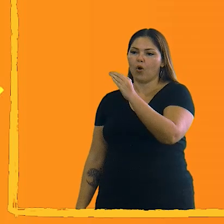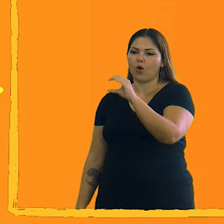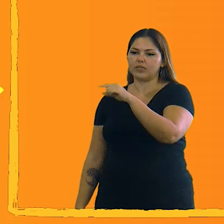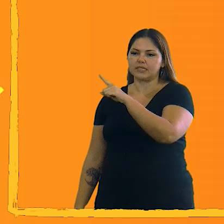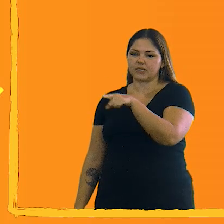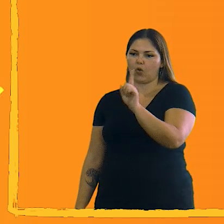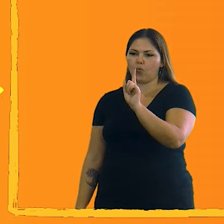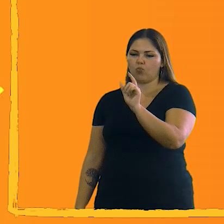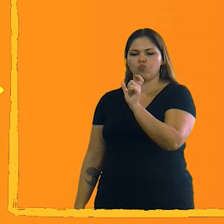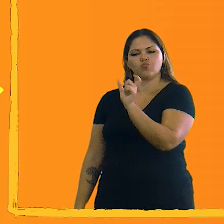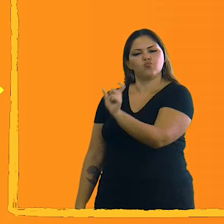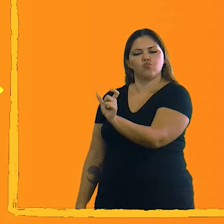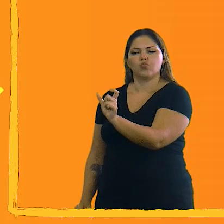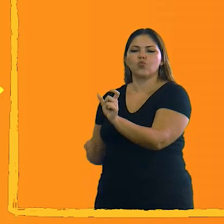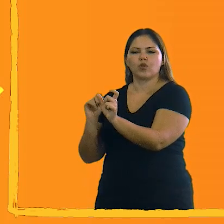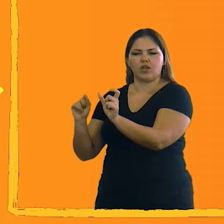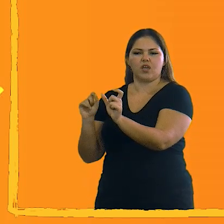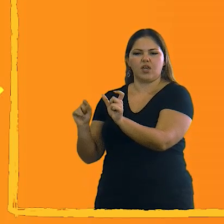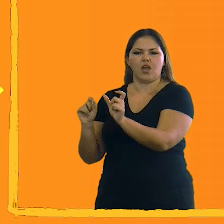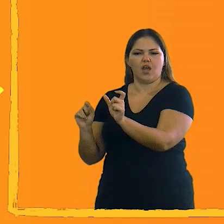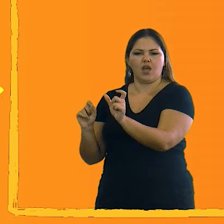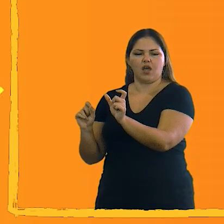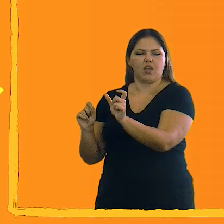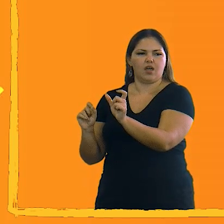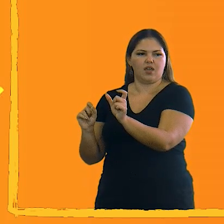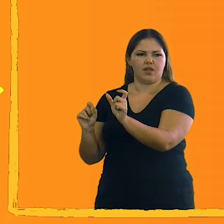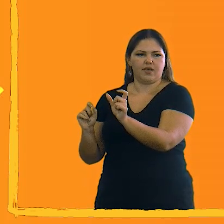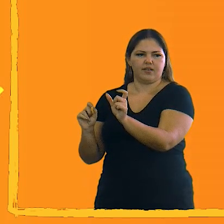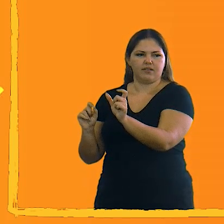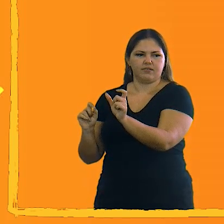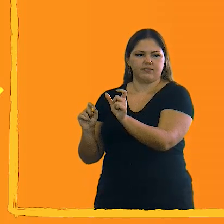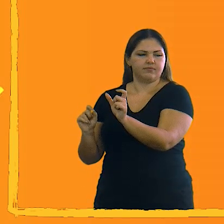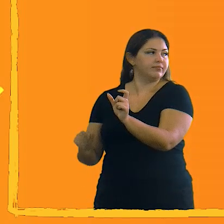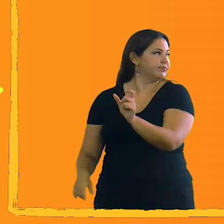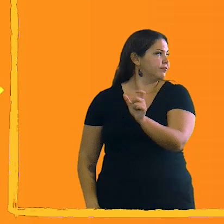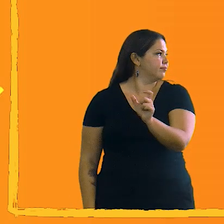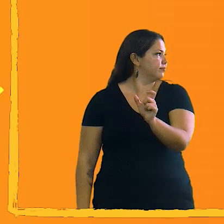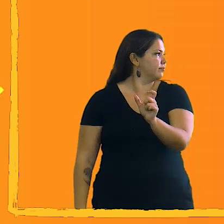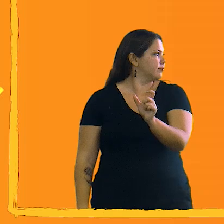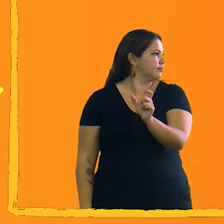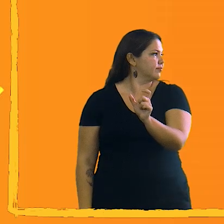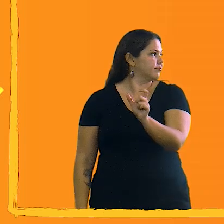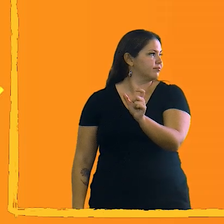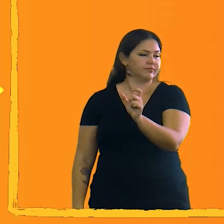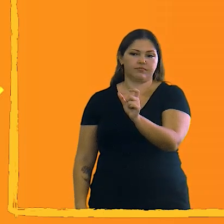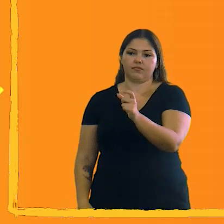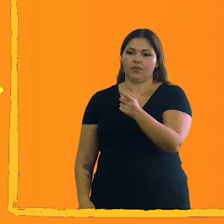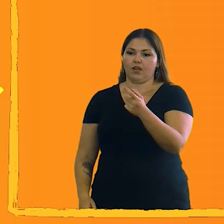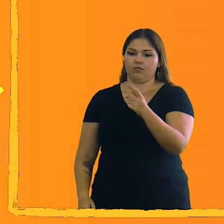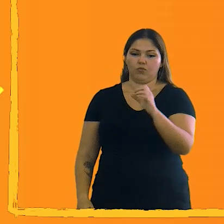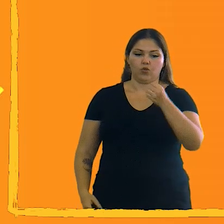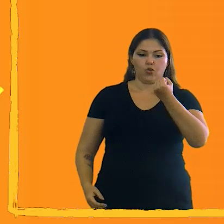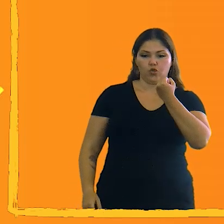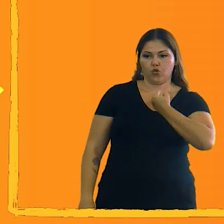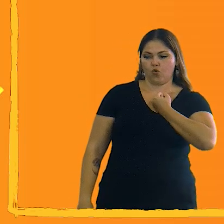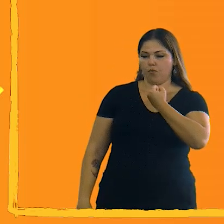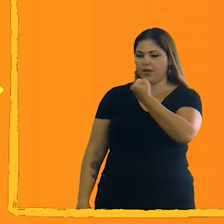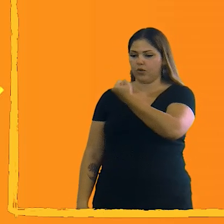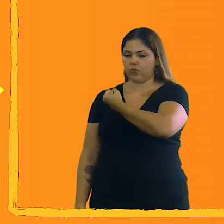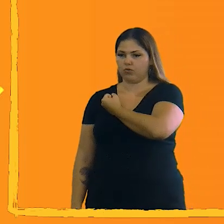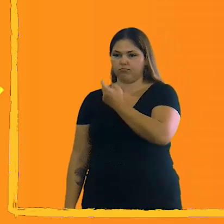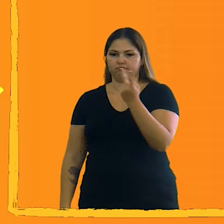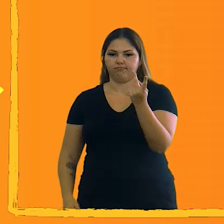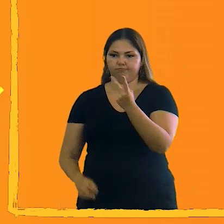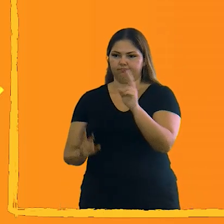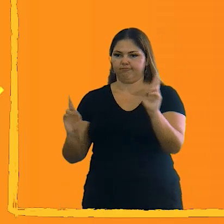dedão aí show pessoal quando você fala em proporção nada mais é do que a relação entre duas